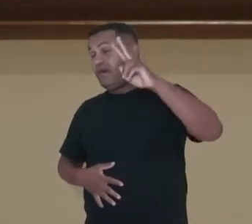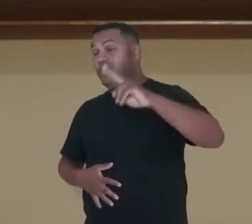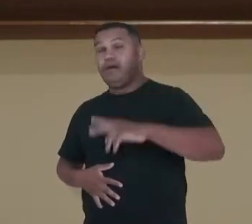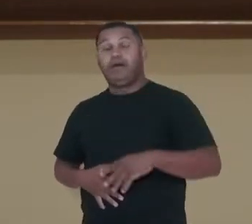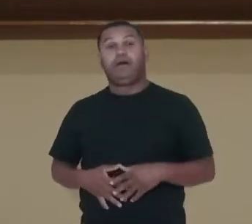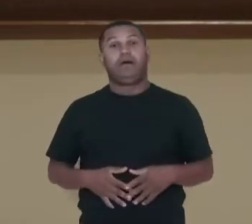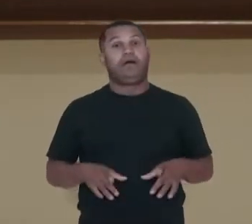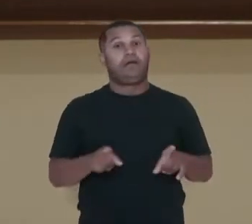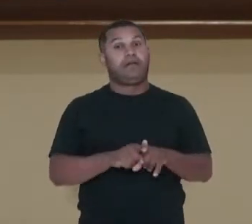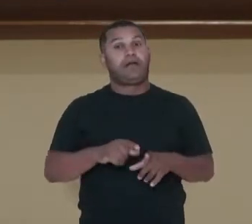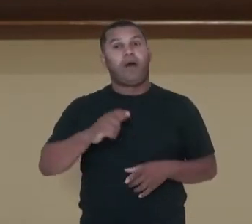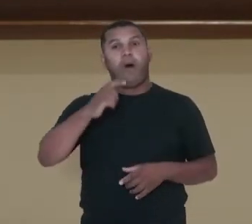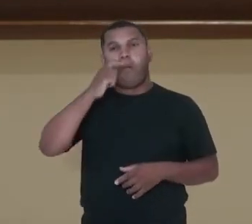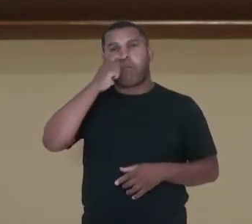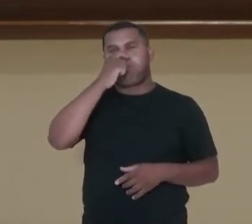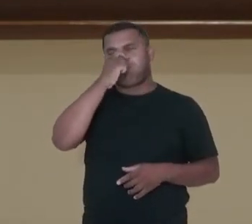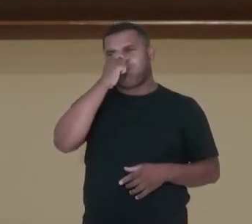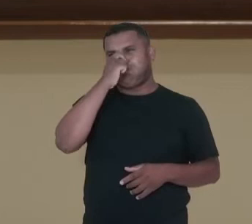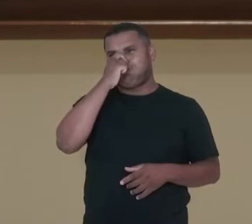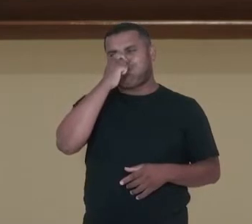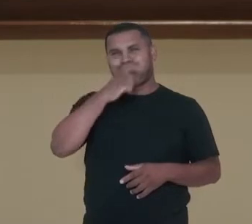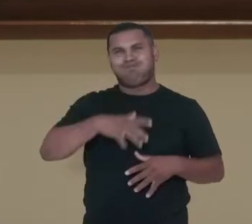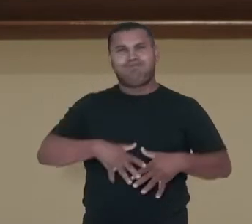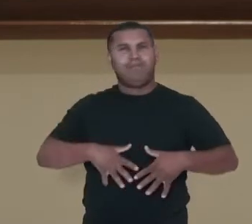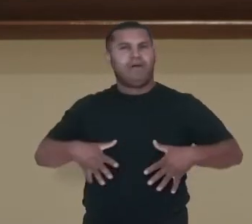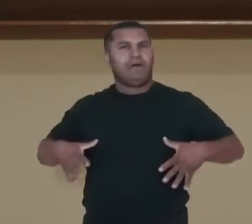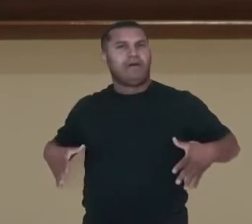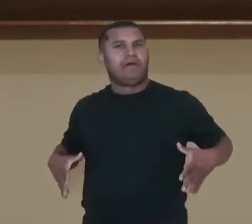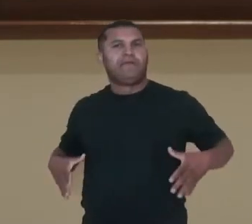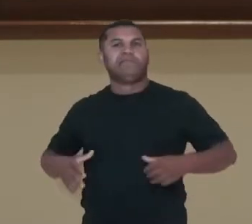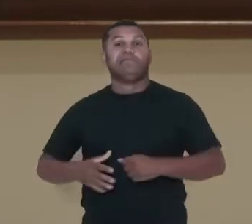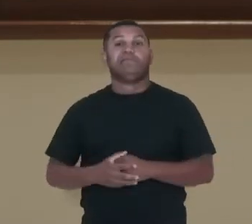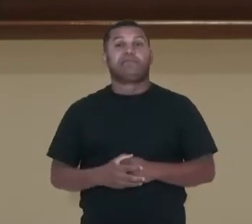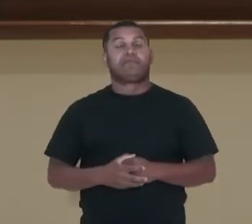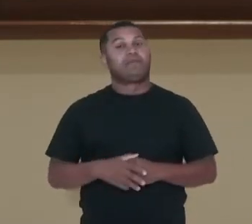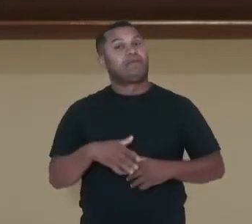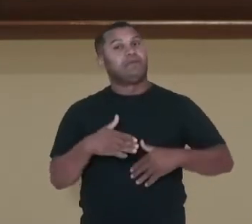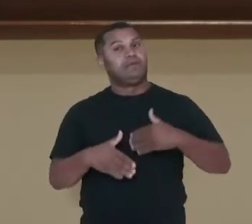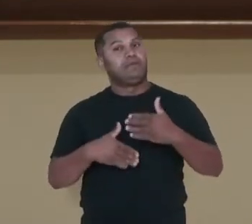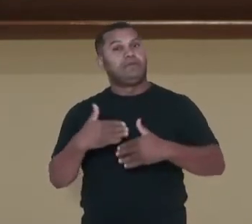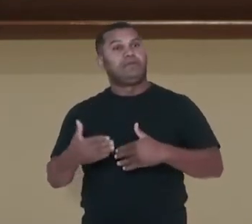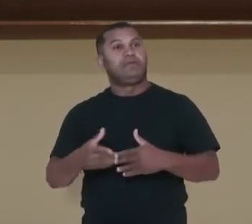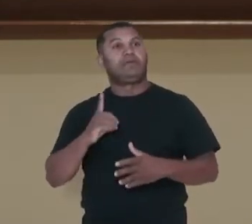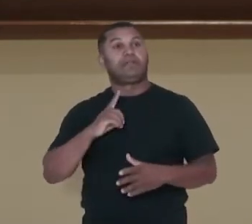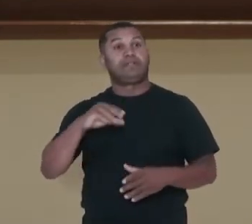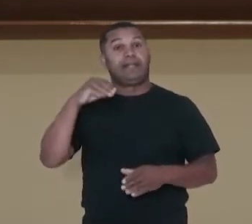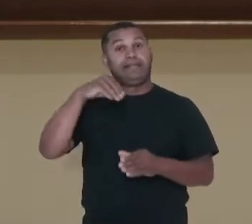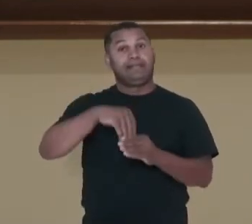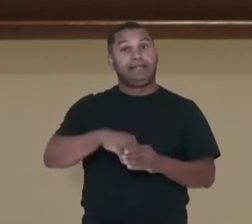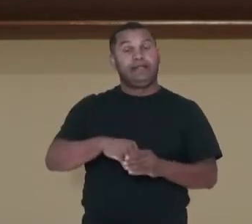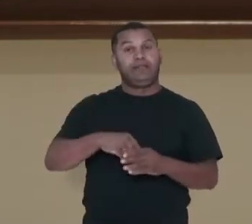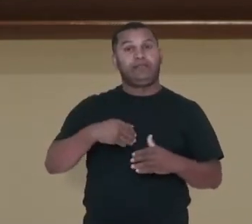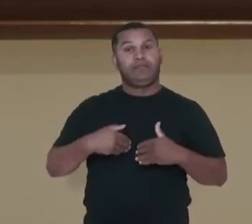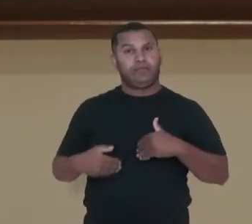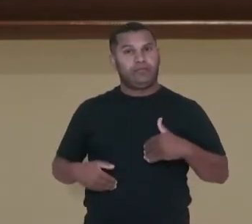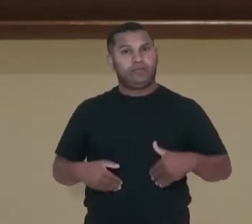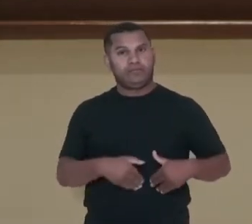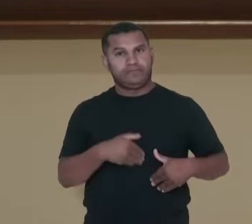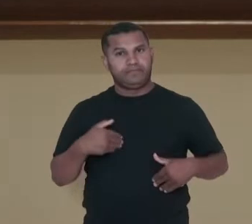são tardios, o organismo já se desenvolveu bastante, podendo já ter